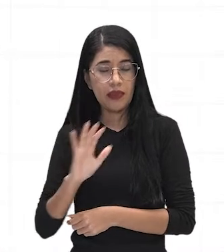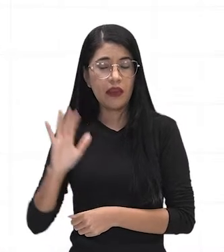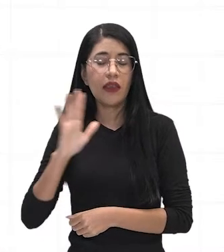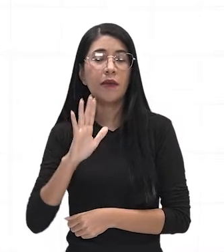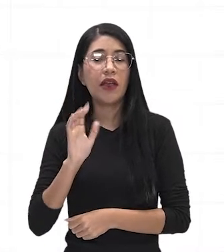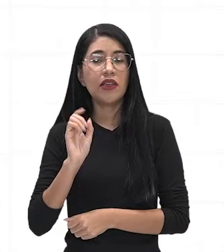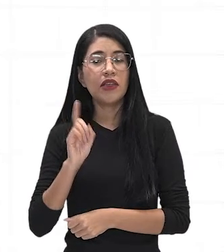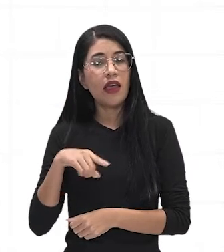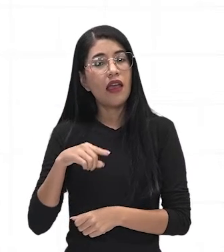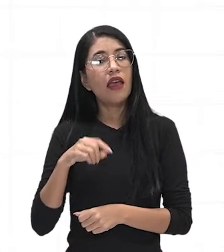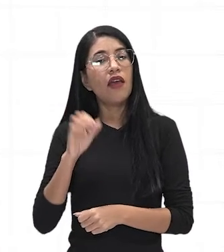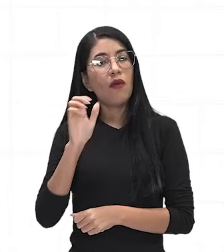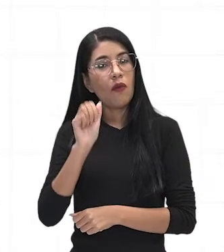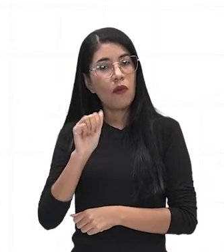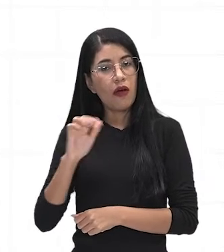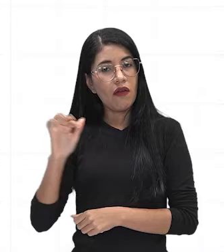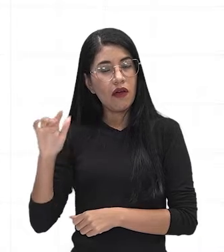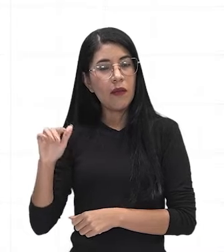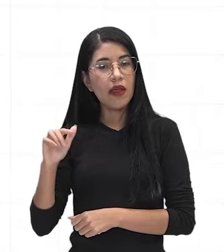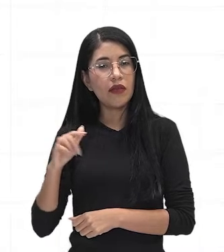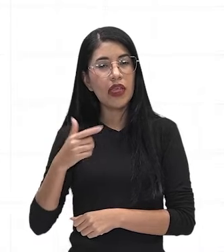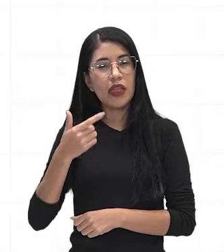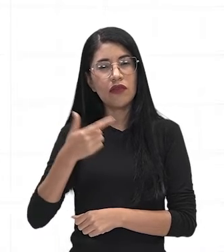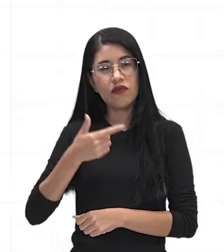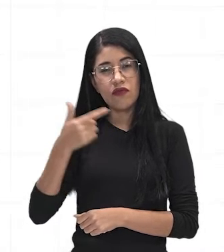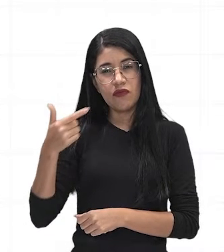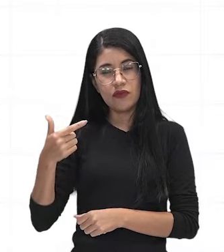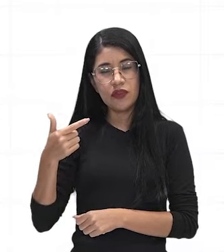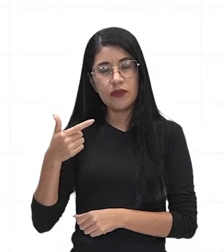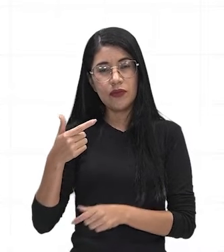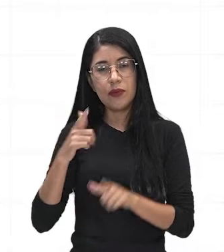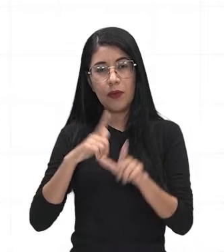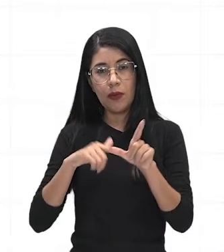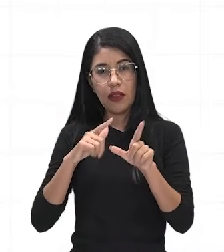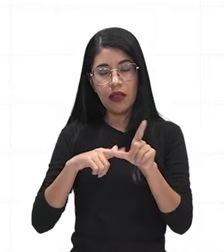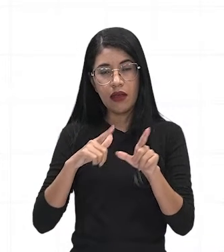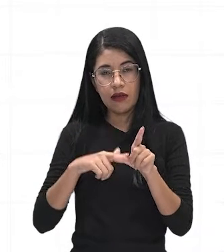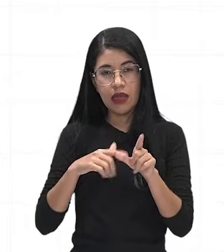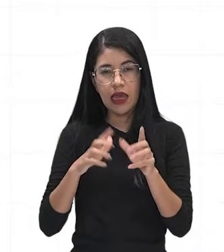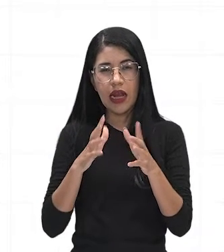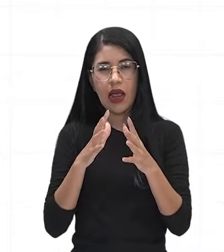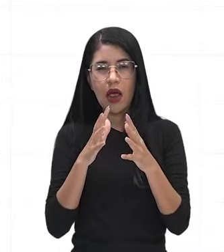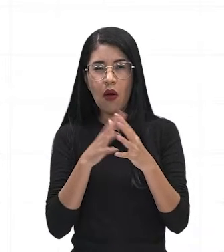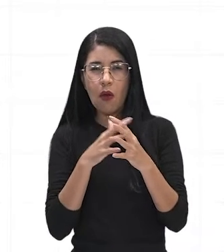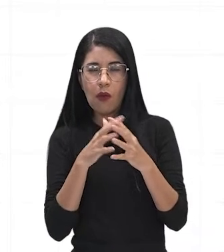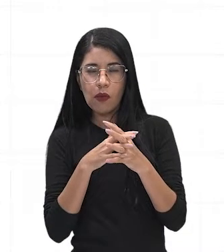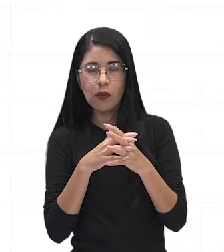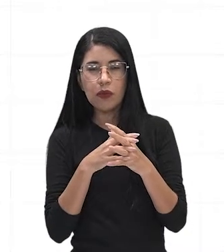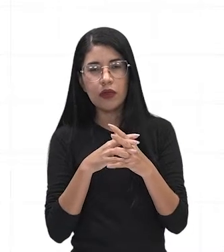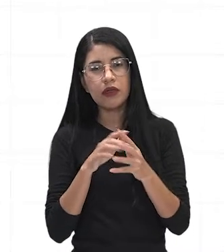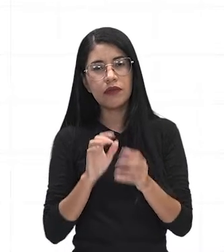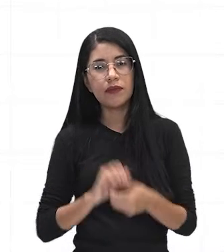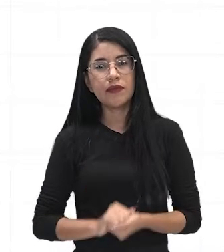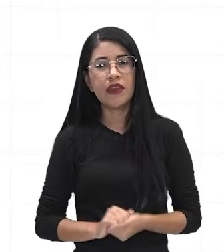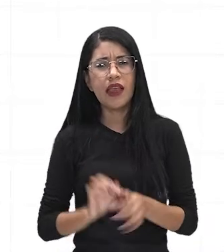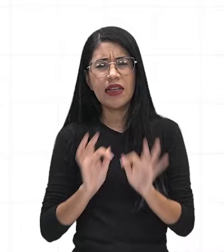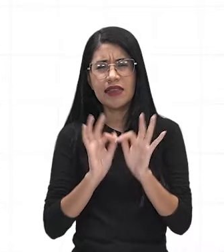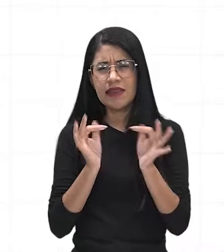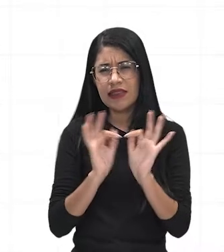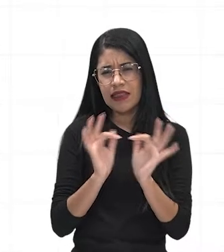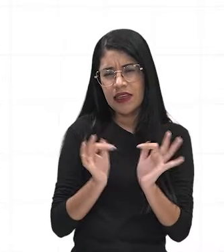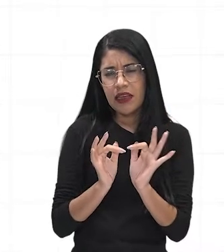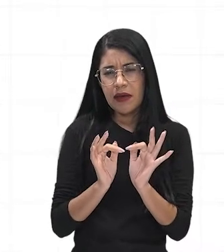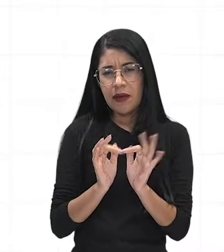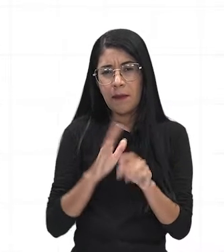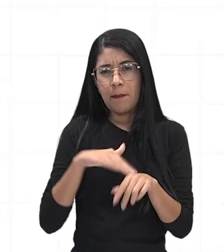alfabeto fenício possuía 22 letras, né, que eram, então, as consoantes. Era um sistema mais simples que a escrita